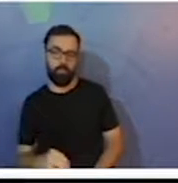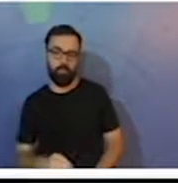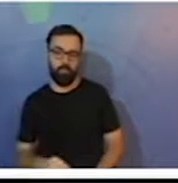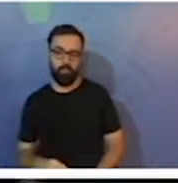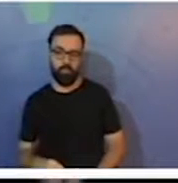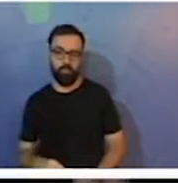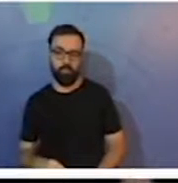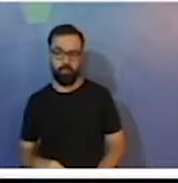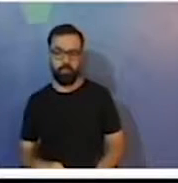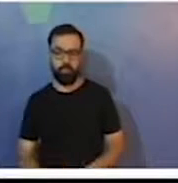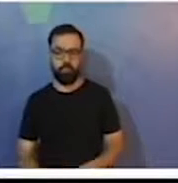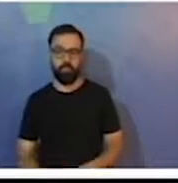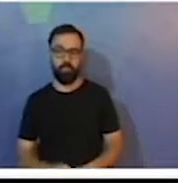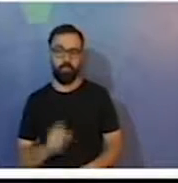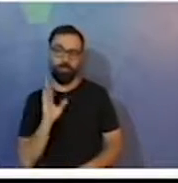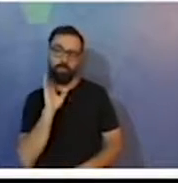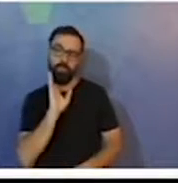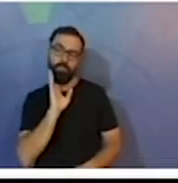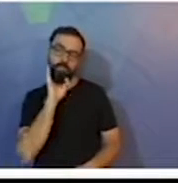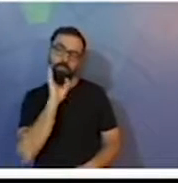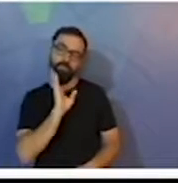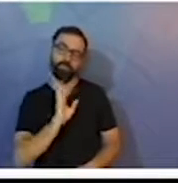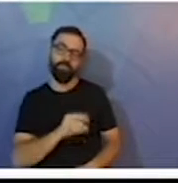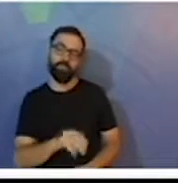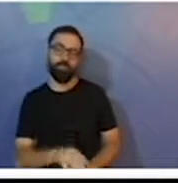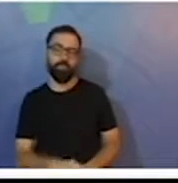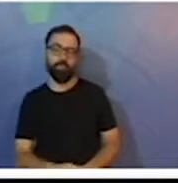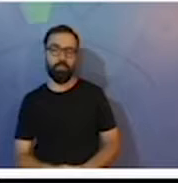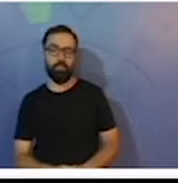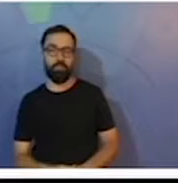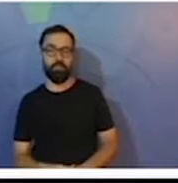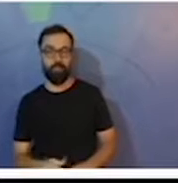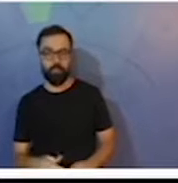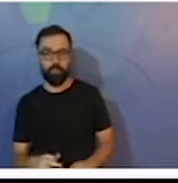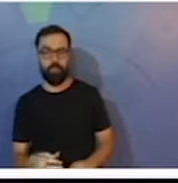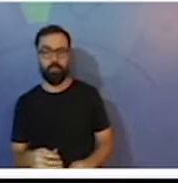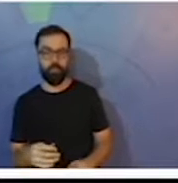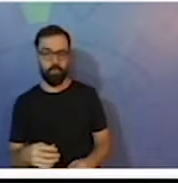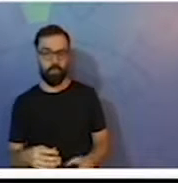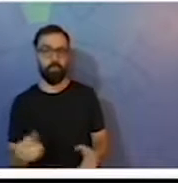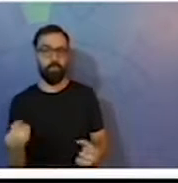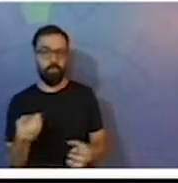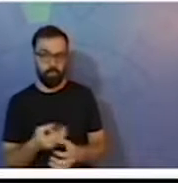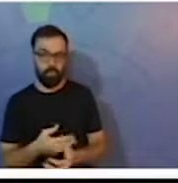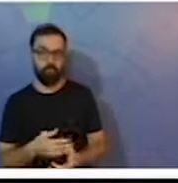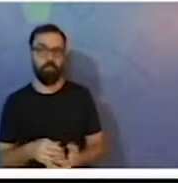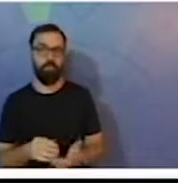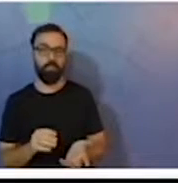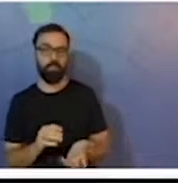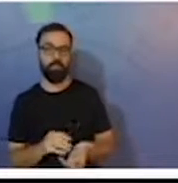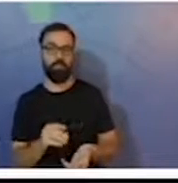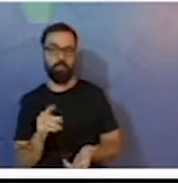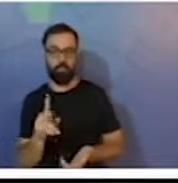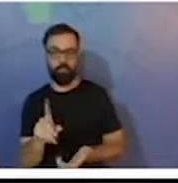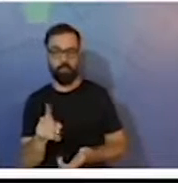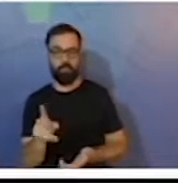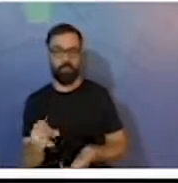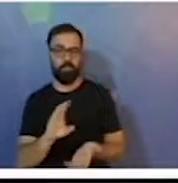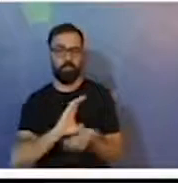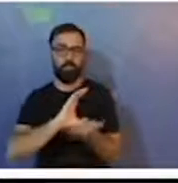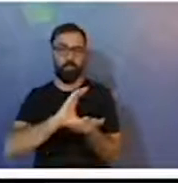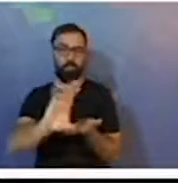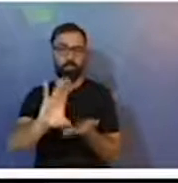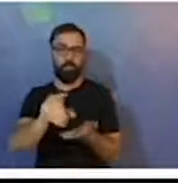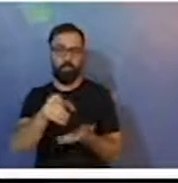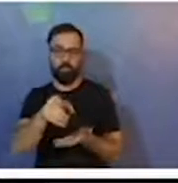A Vivo tá certo vocês vão terminar e enviar para professora corrigir Lembrando que